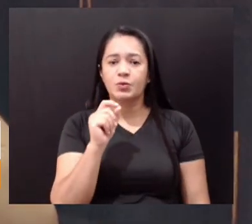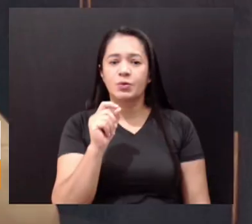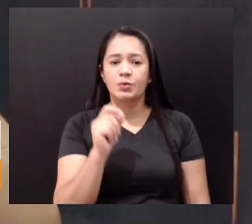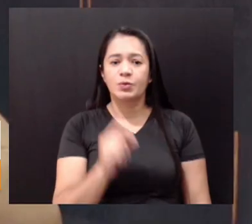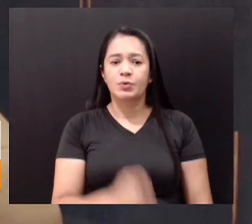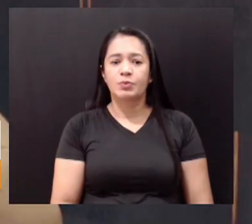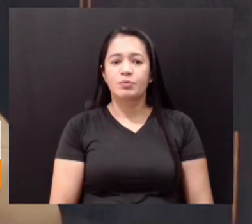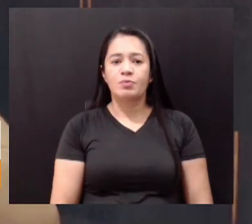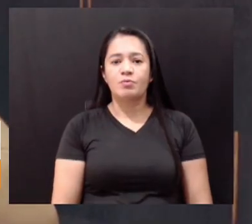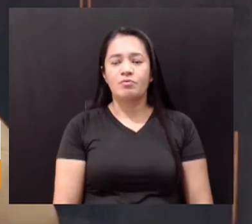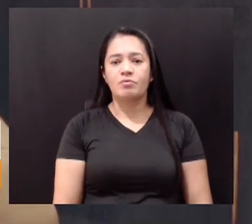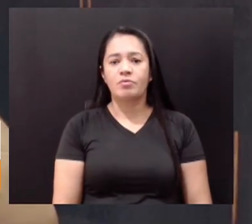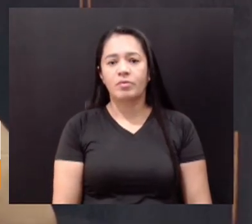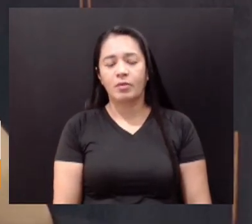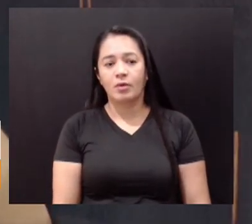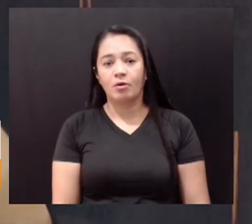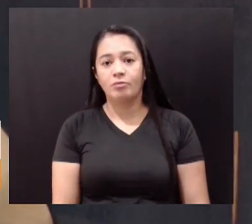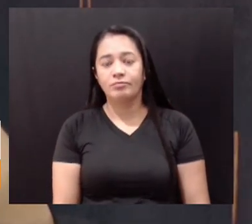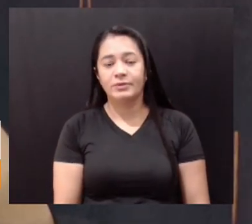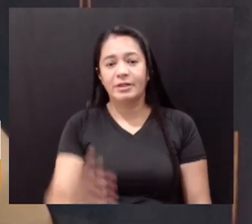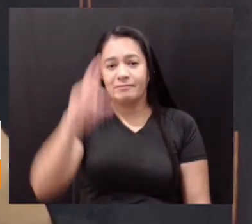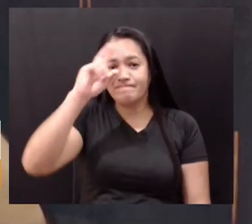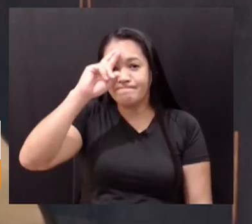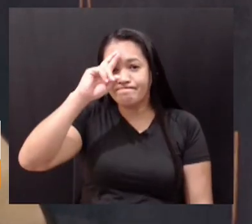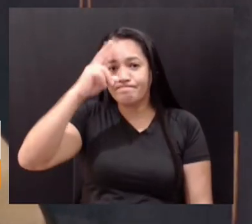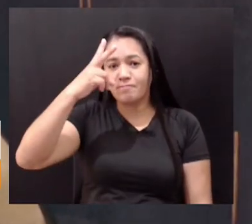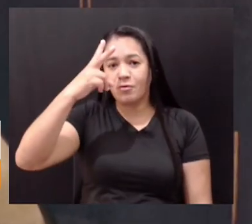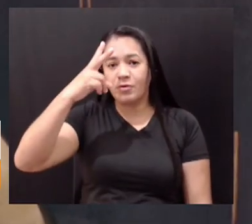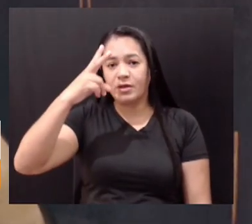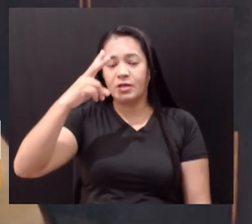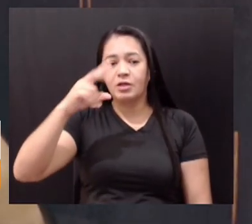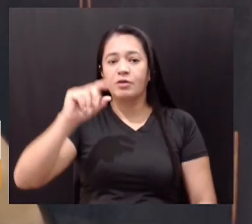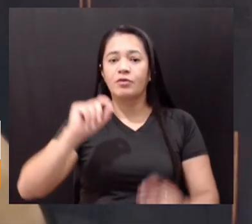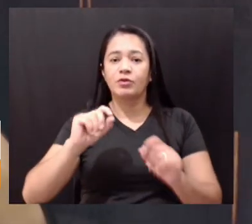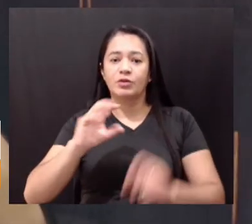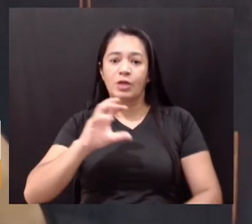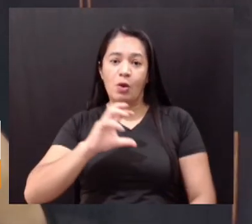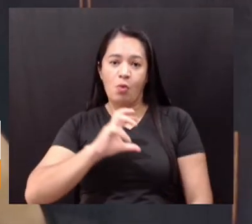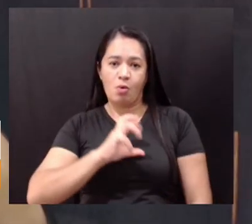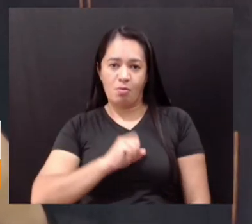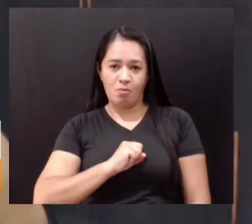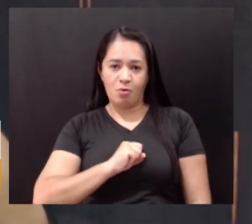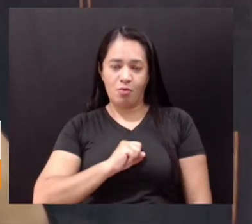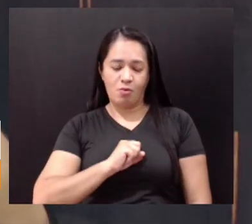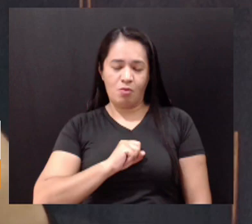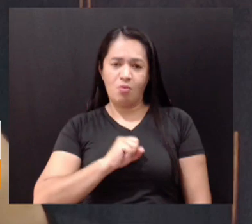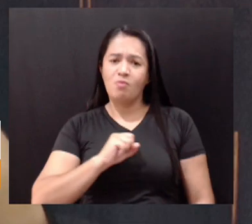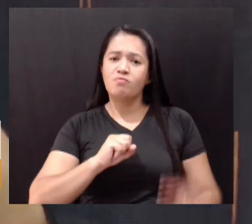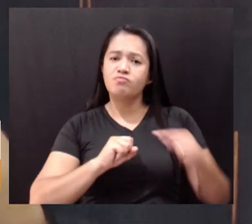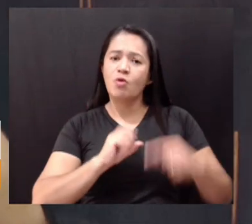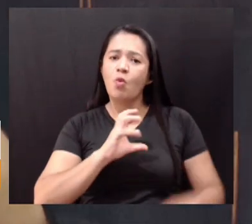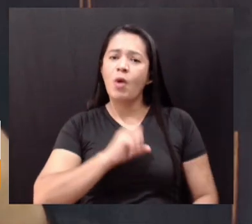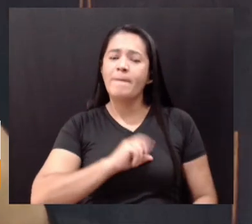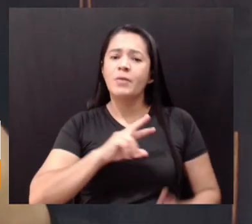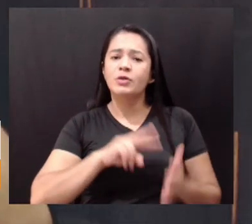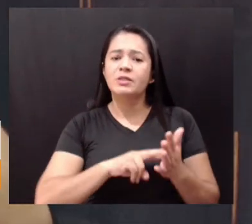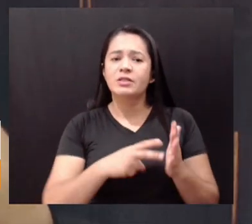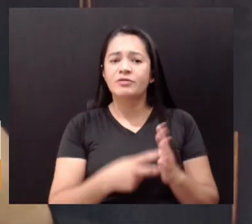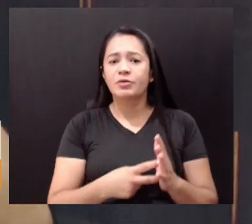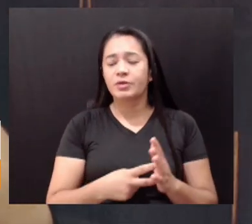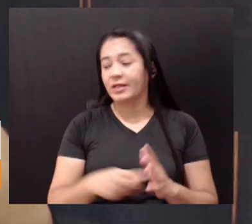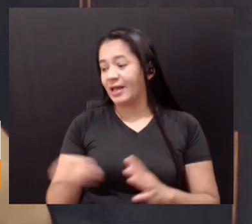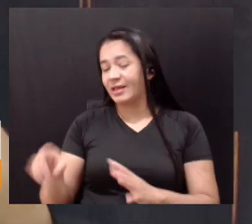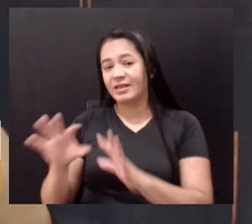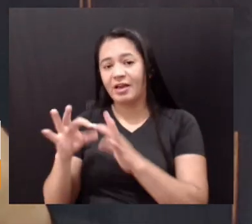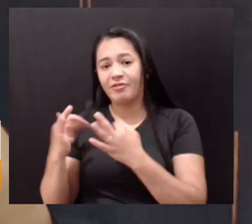um equívoco em relação ao que é o amor. Então, o que que a gente vê? Que os pais, eles estão trabalhando